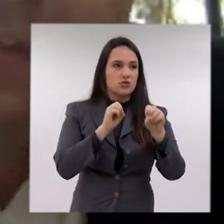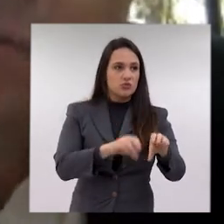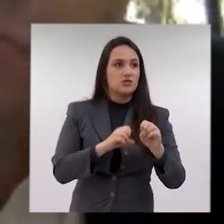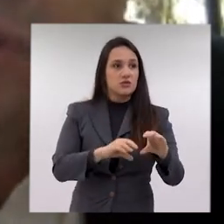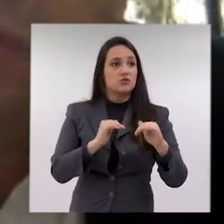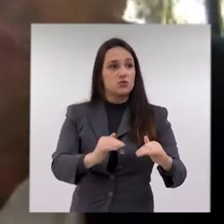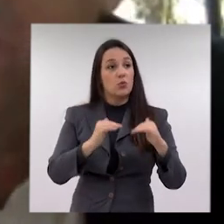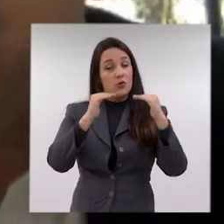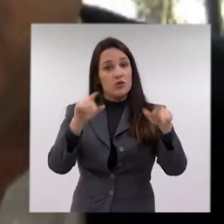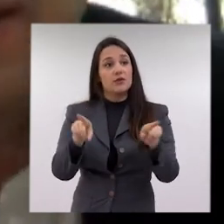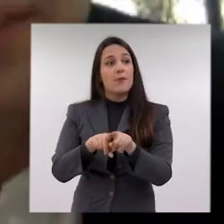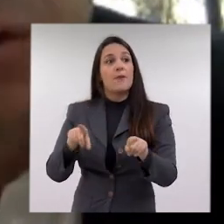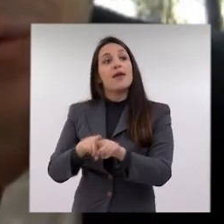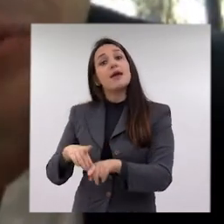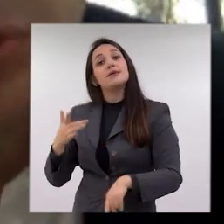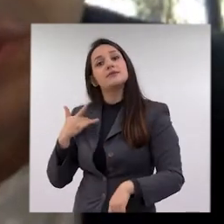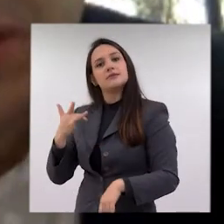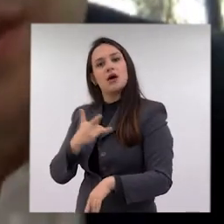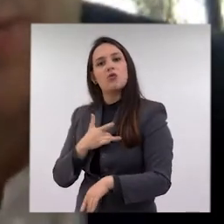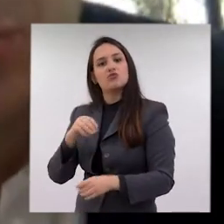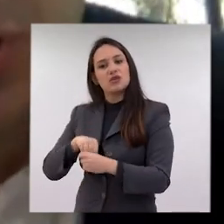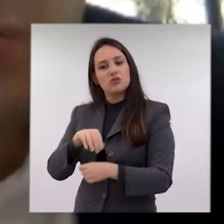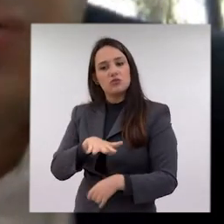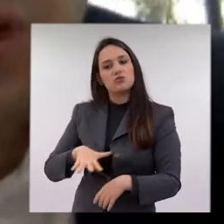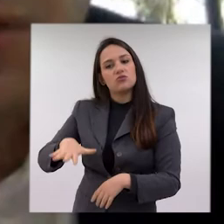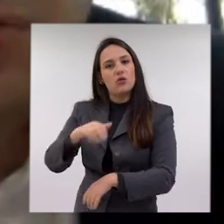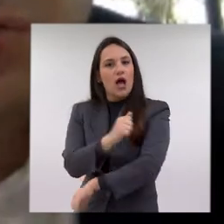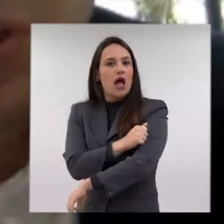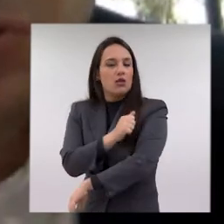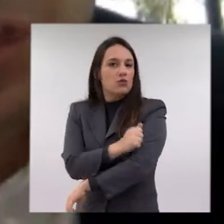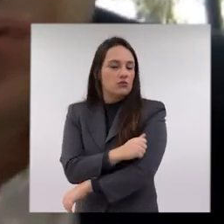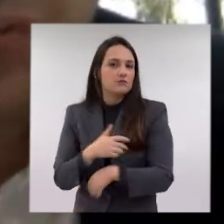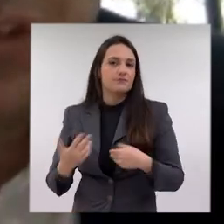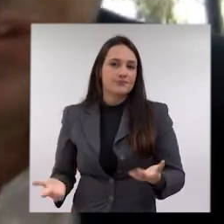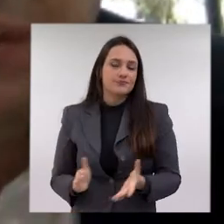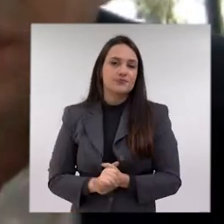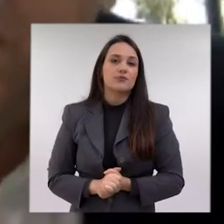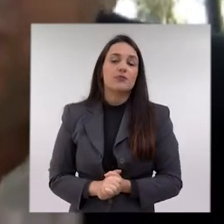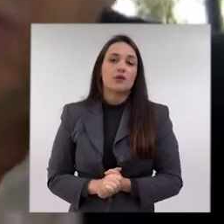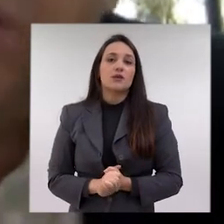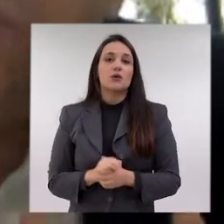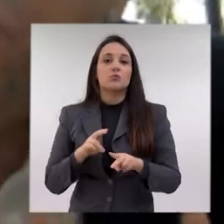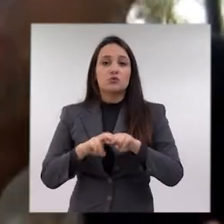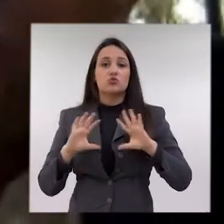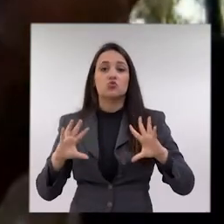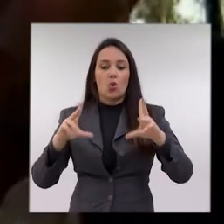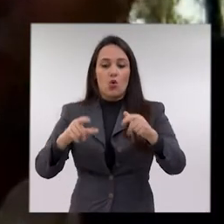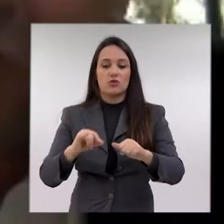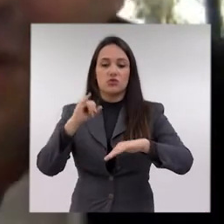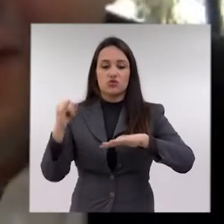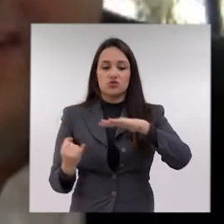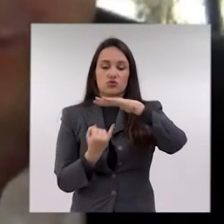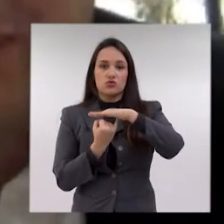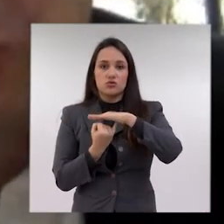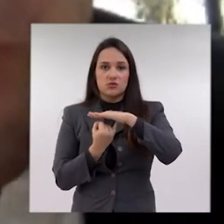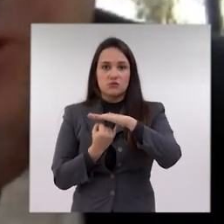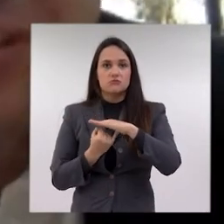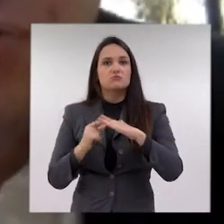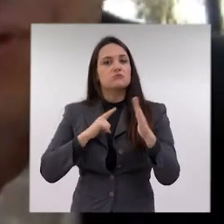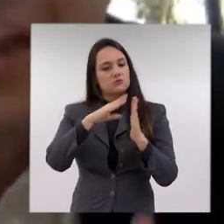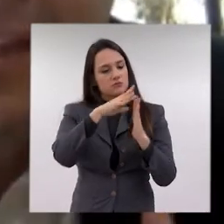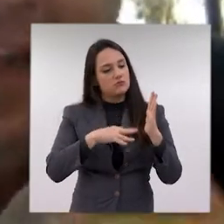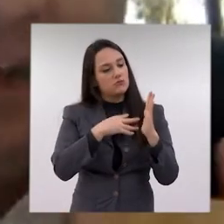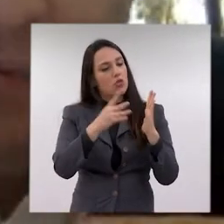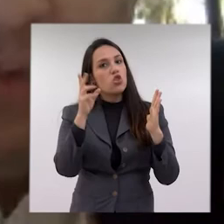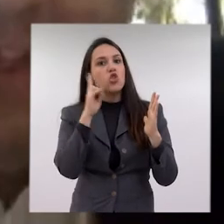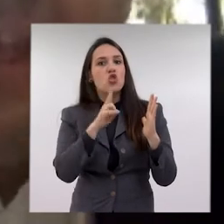que é a educação superior e a saúde dos nossos estudantes, dos nossos alunos. Então, assim, todas as nossas instituições hoje da educação superior